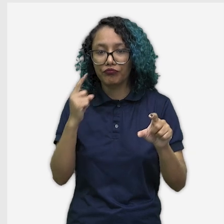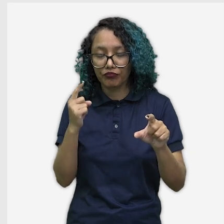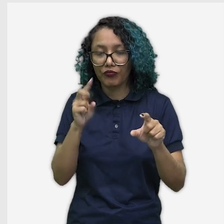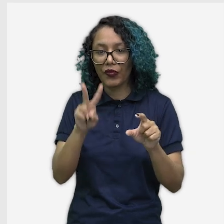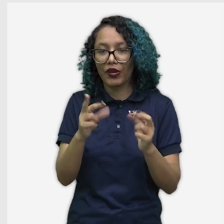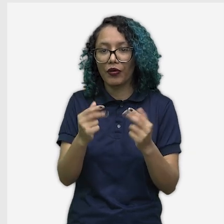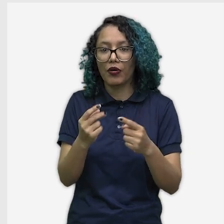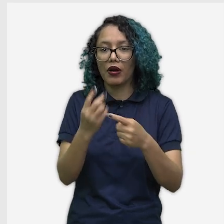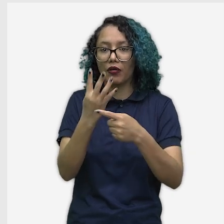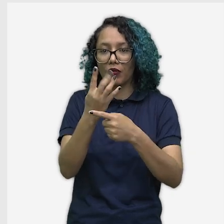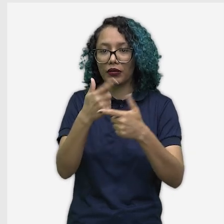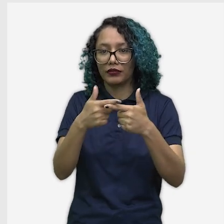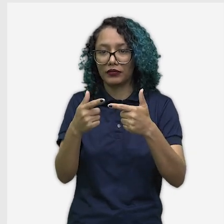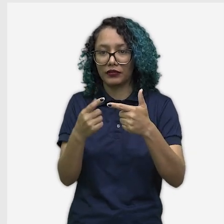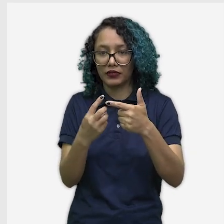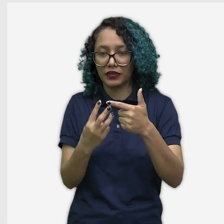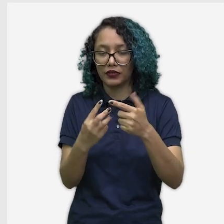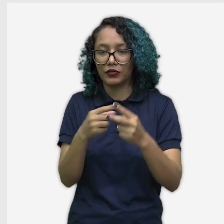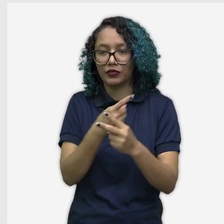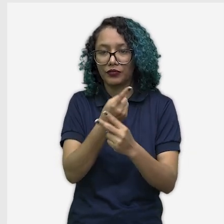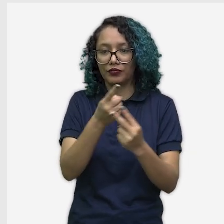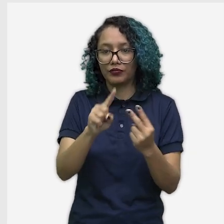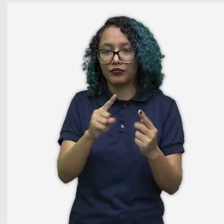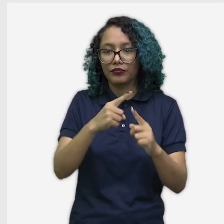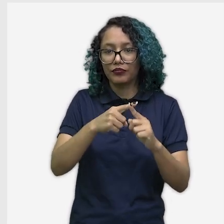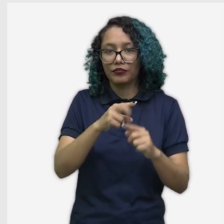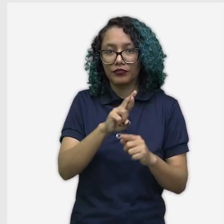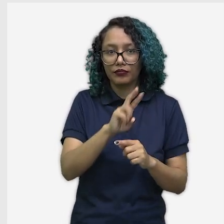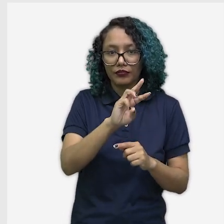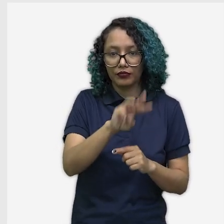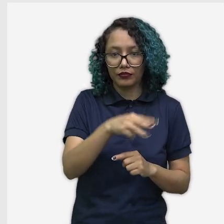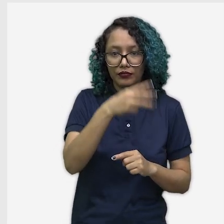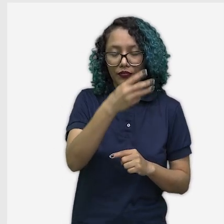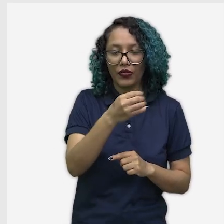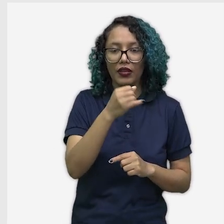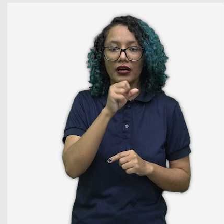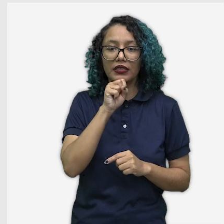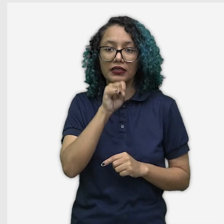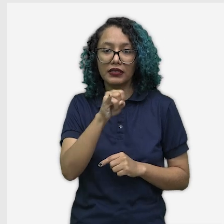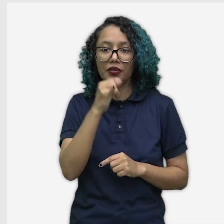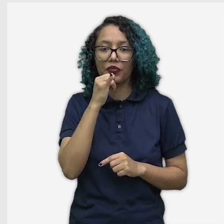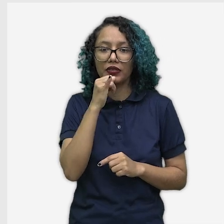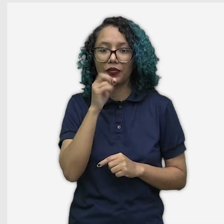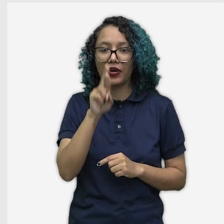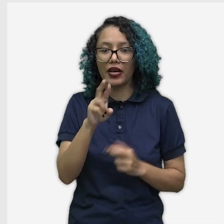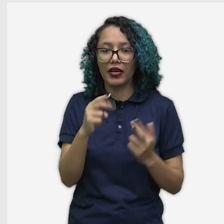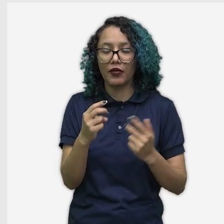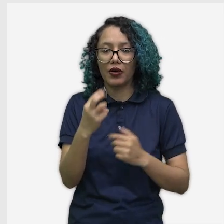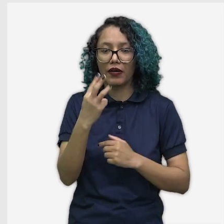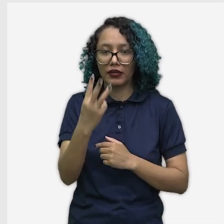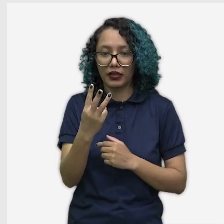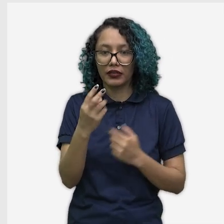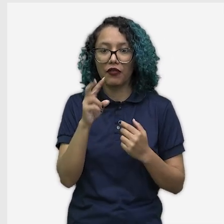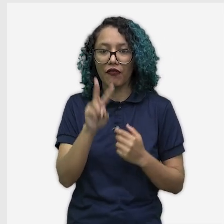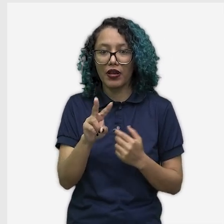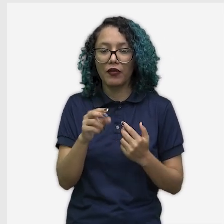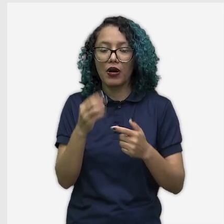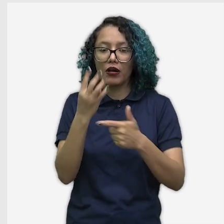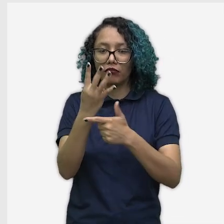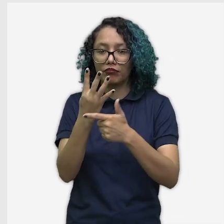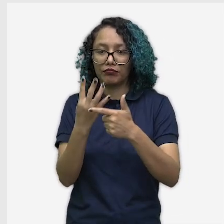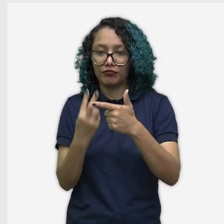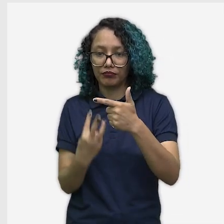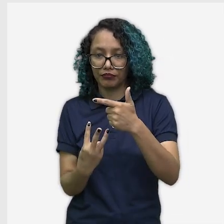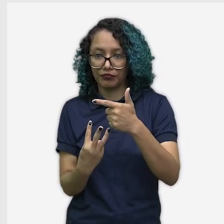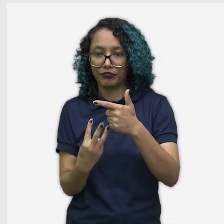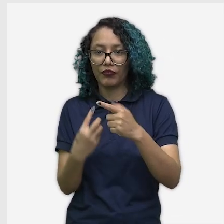4/3 de π vezes raio ao cubo. Exemplo. Se raio é igual a 3 centímetros, volume é igual a